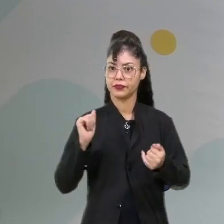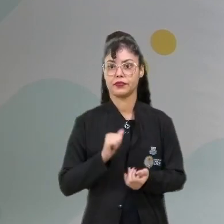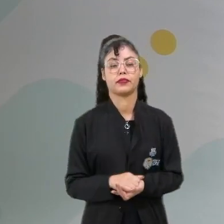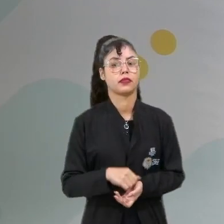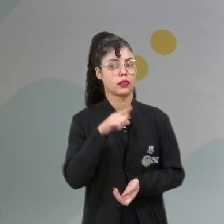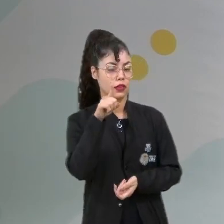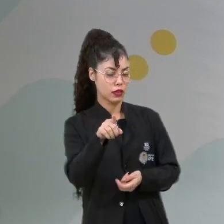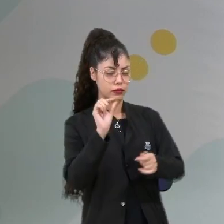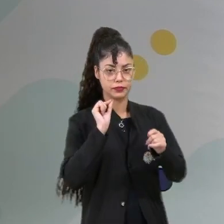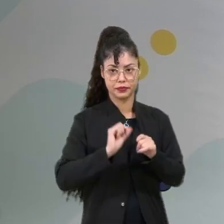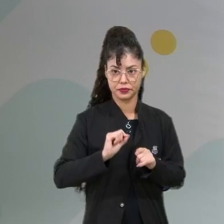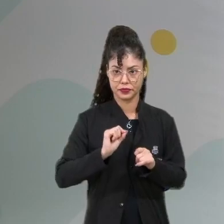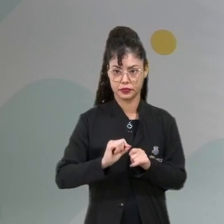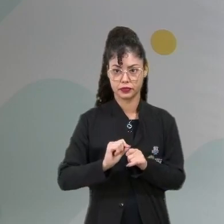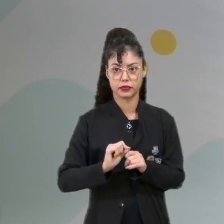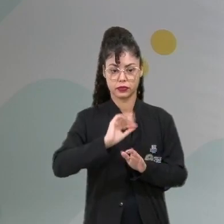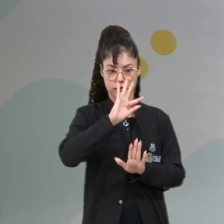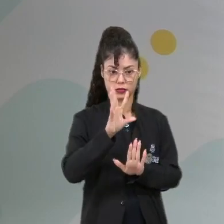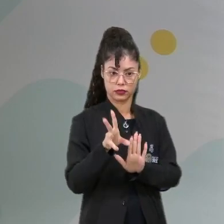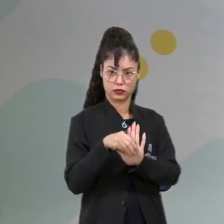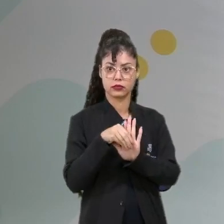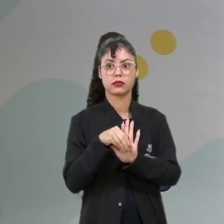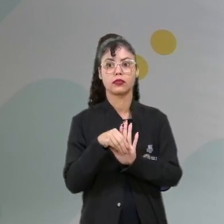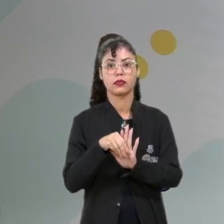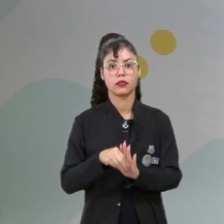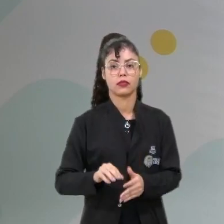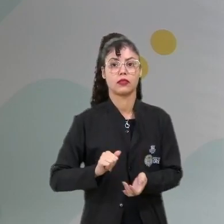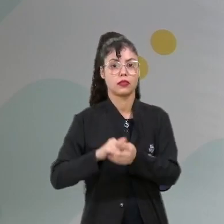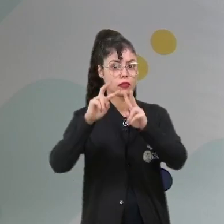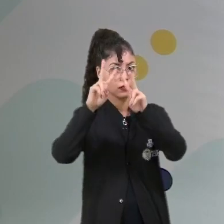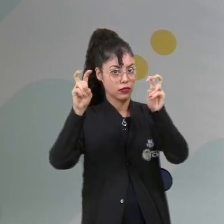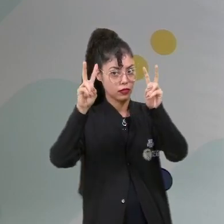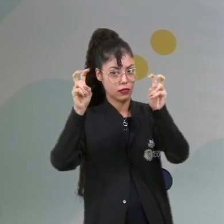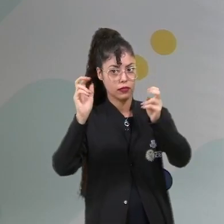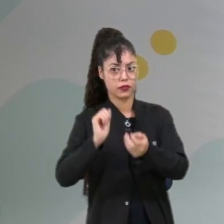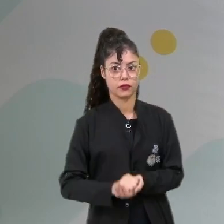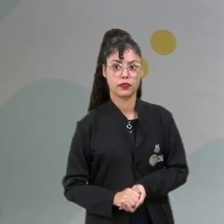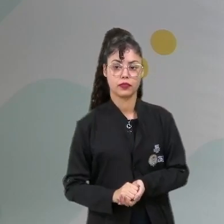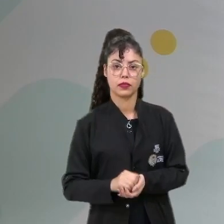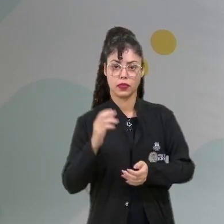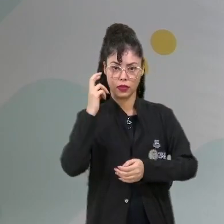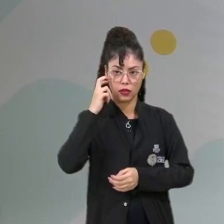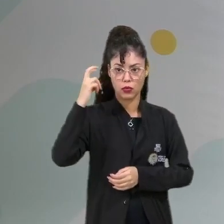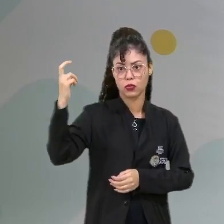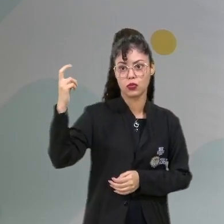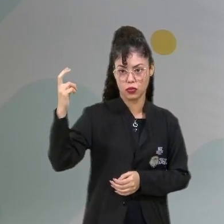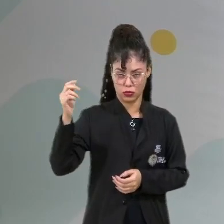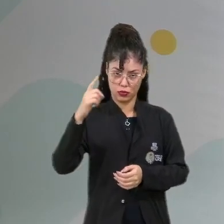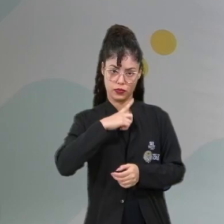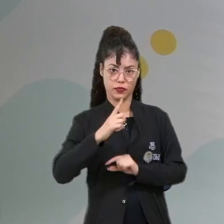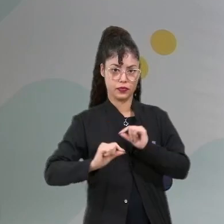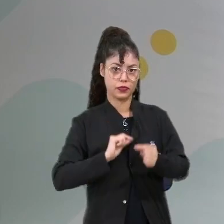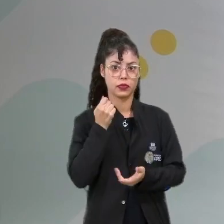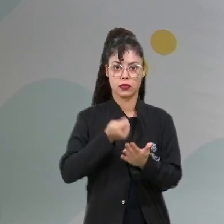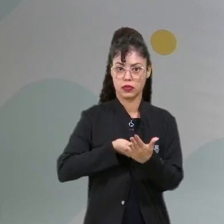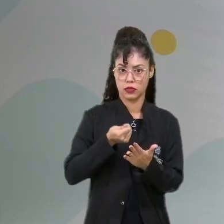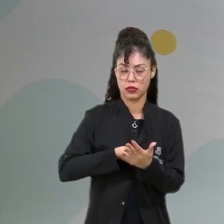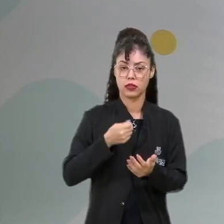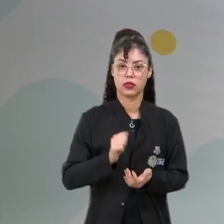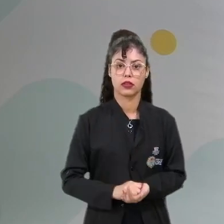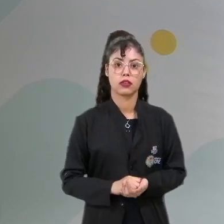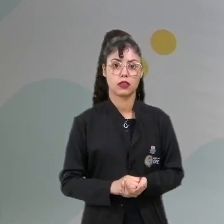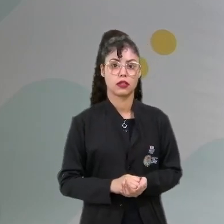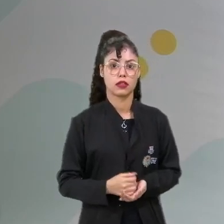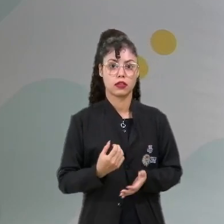e que você coloque ali, né, o seu repertório sociocultural, que ele seja pertinente, que ele